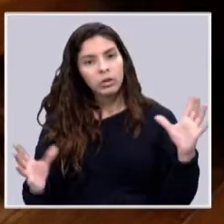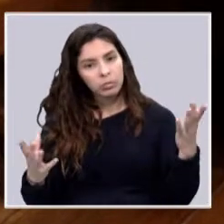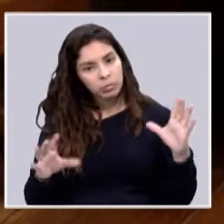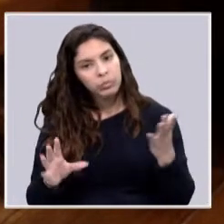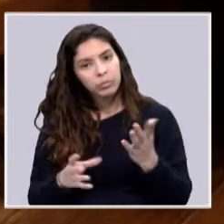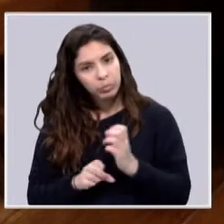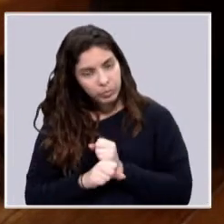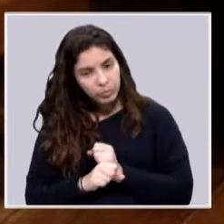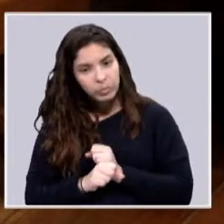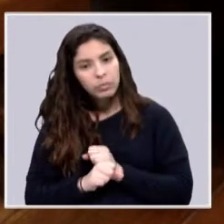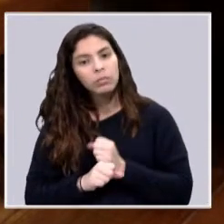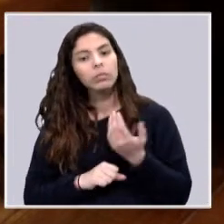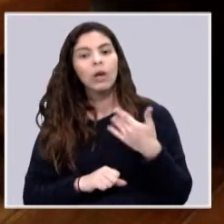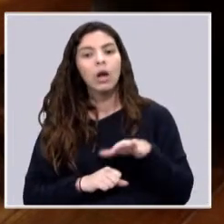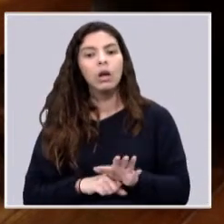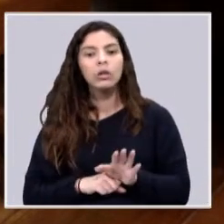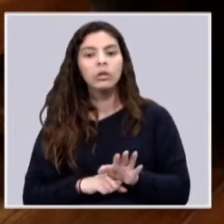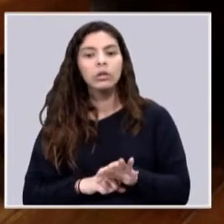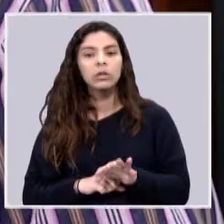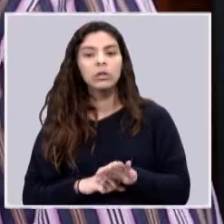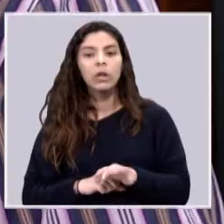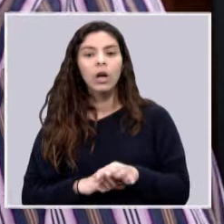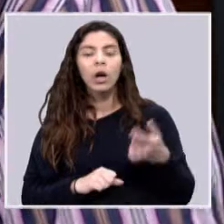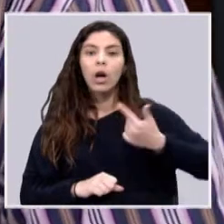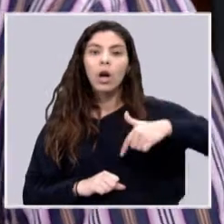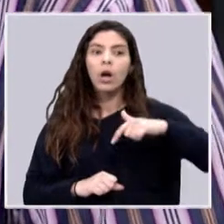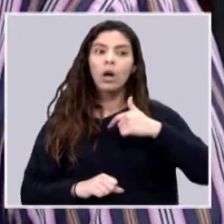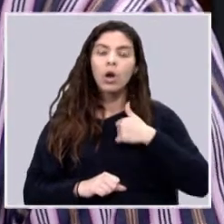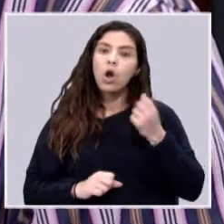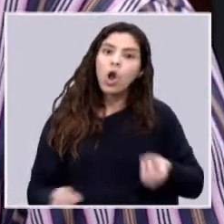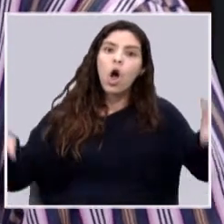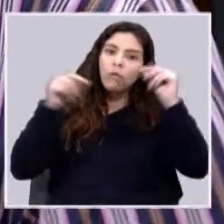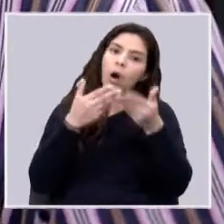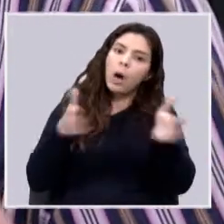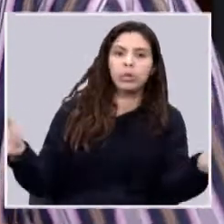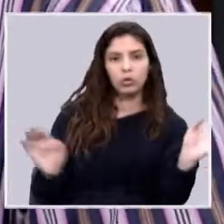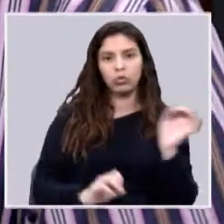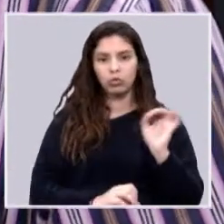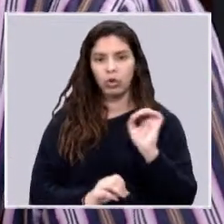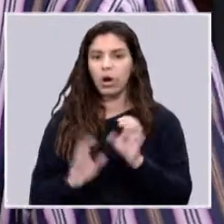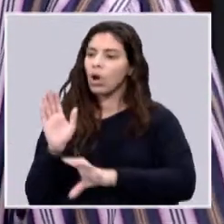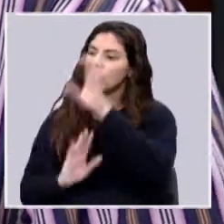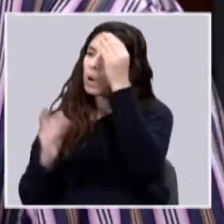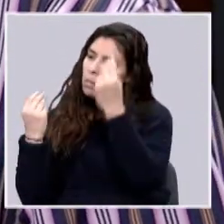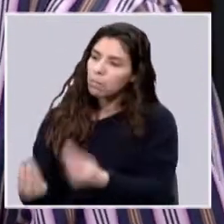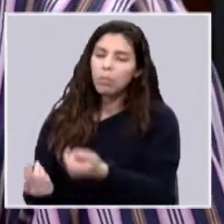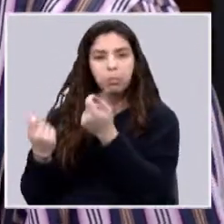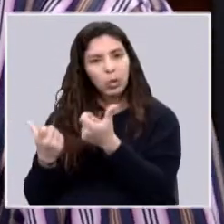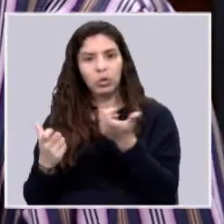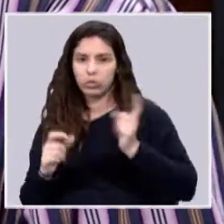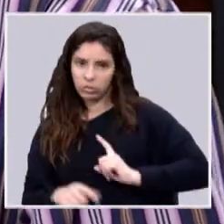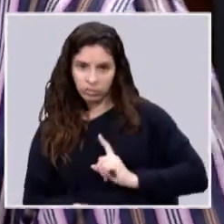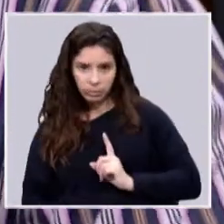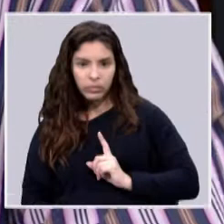acabar e não vão haver parques novos com poucas condições, com